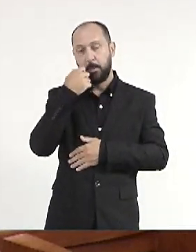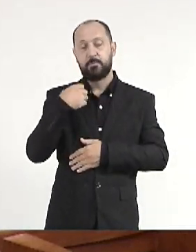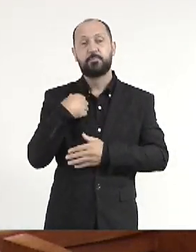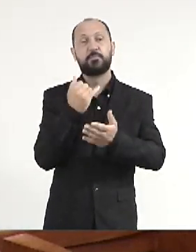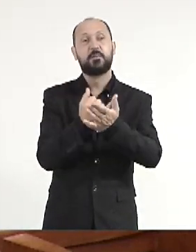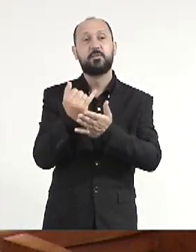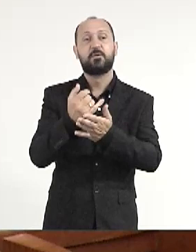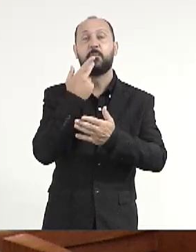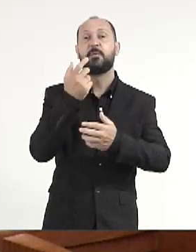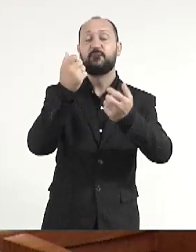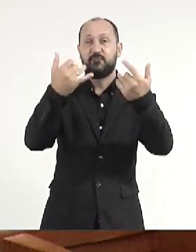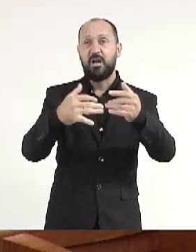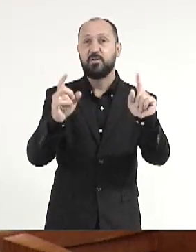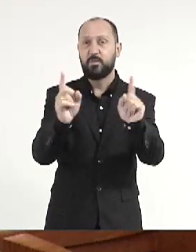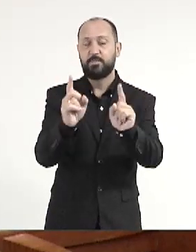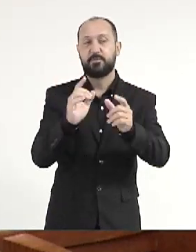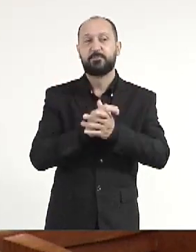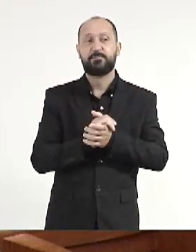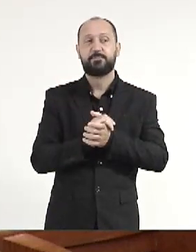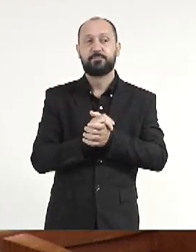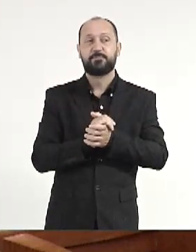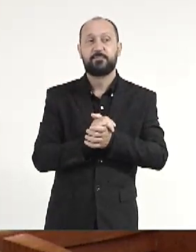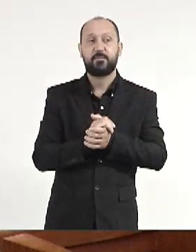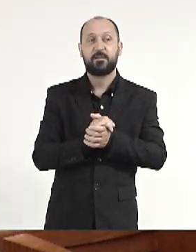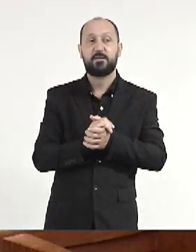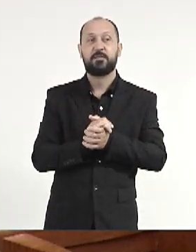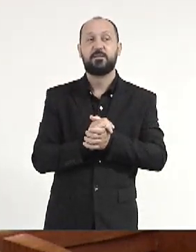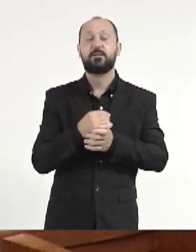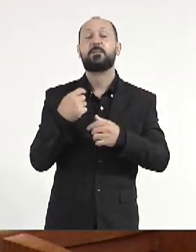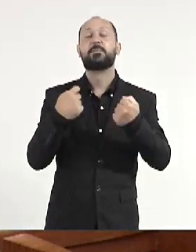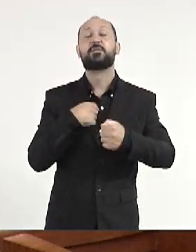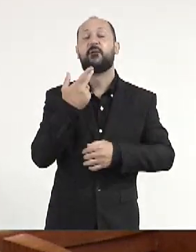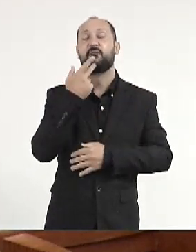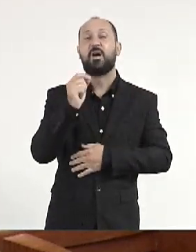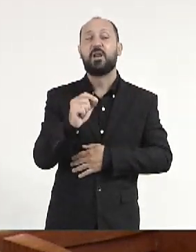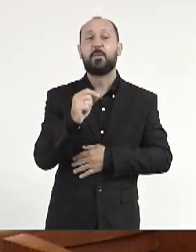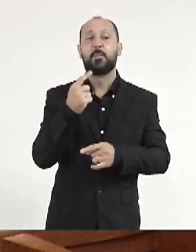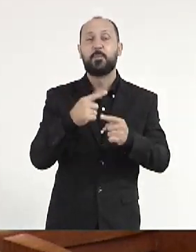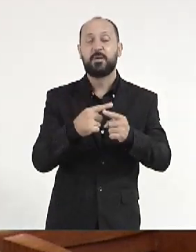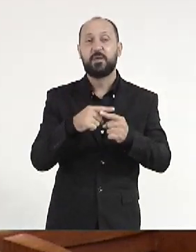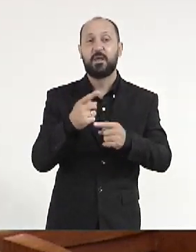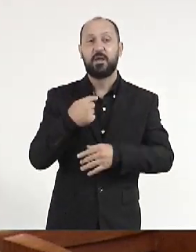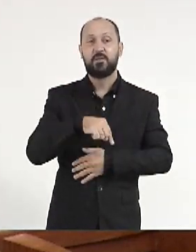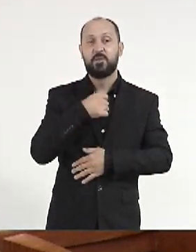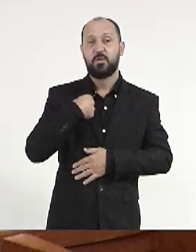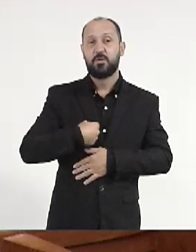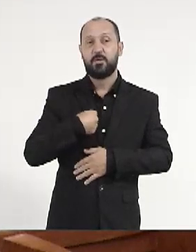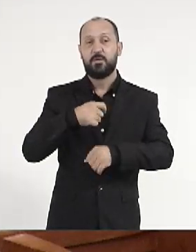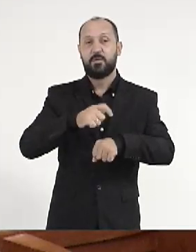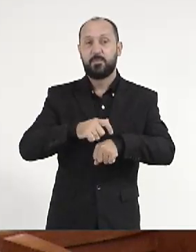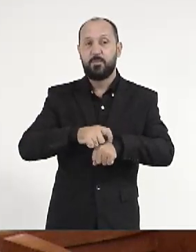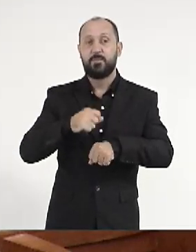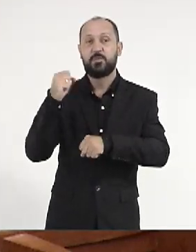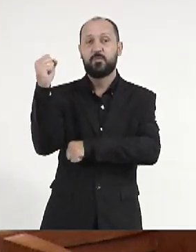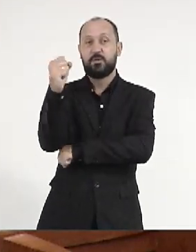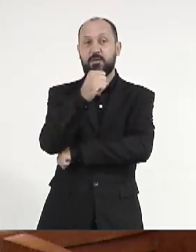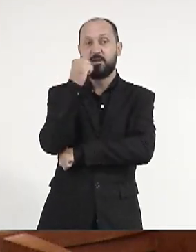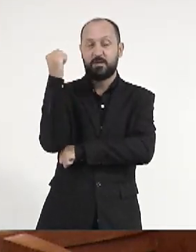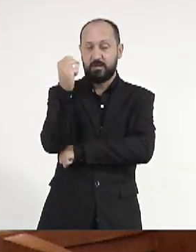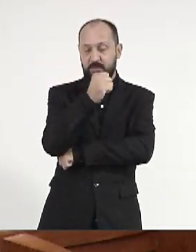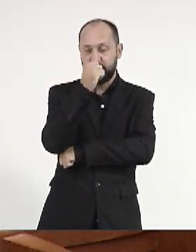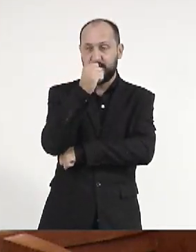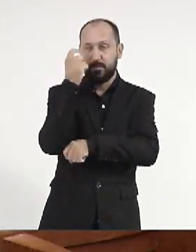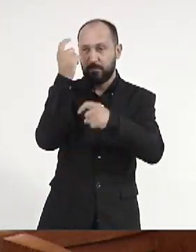para falar sobre isso, não. Isso eu acabei tendo que falar porque a gente vive um momento extremamente grave,